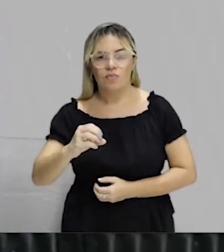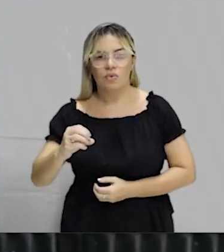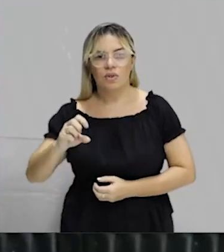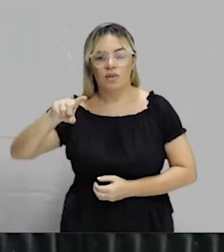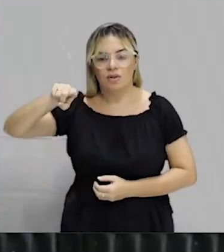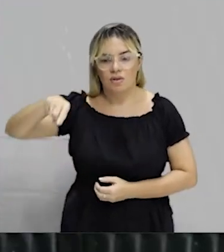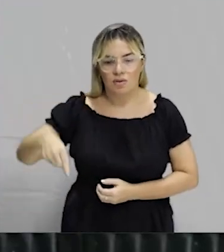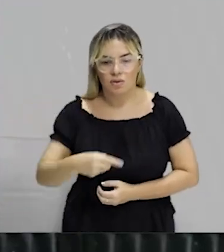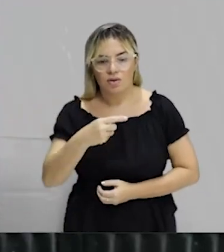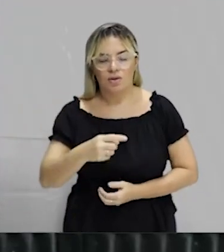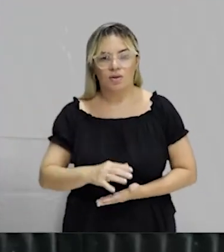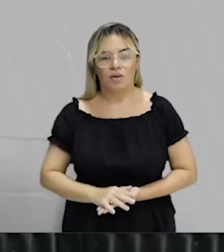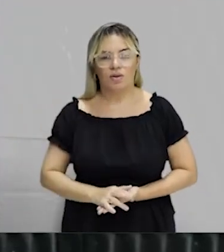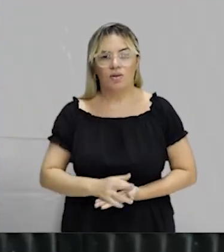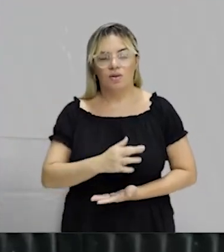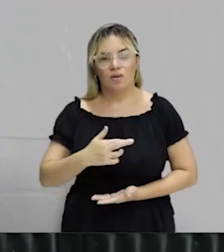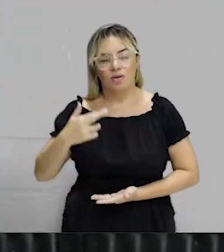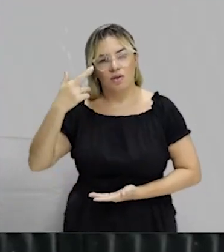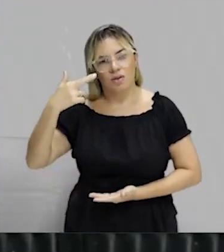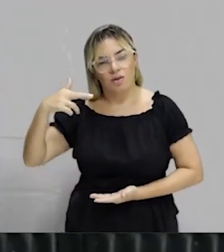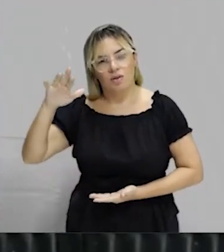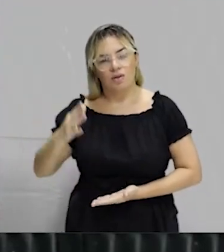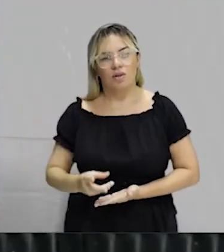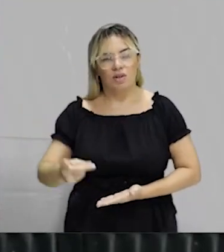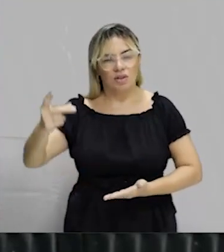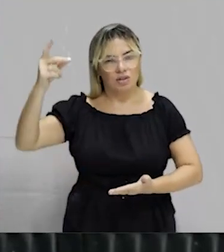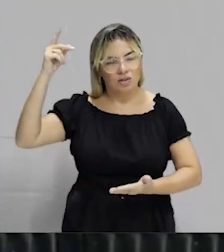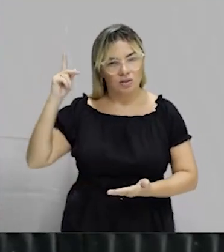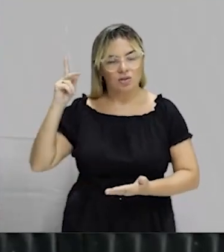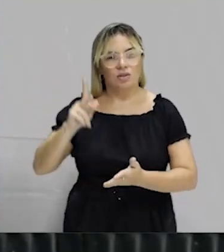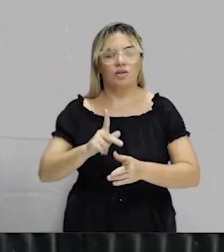adeptos à antiga religião dos persas.